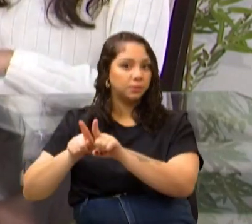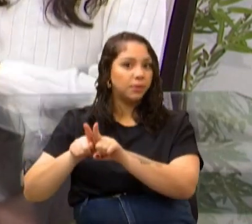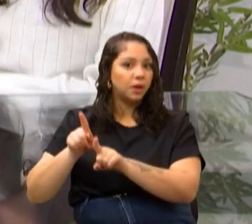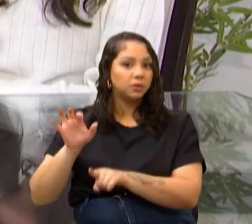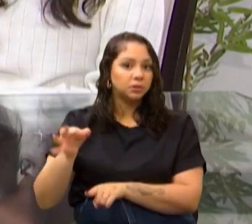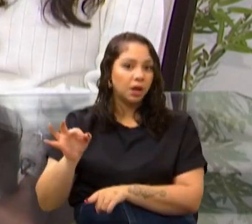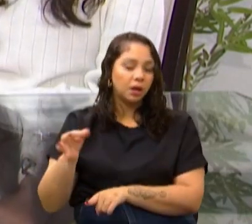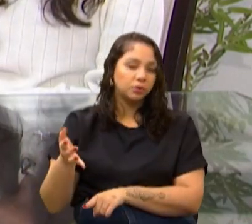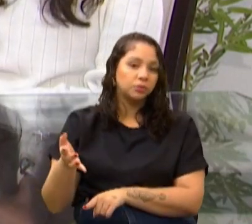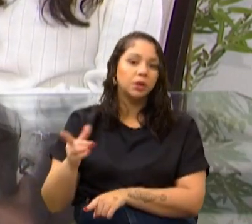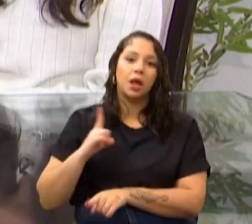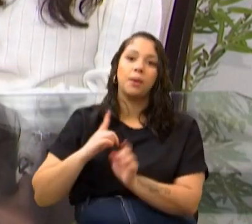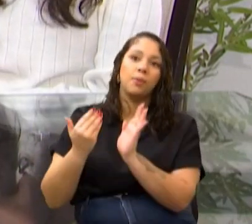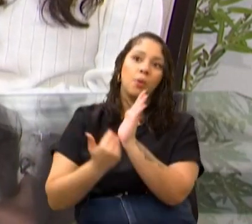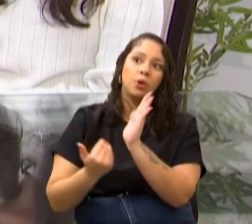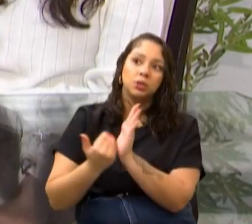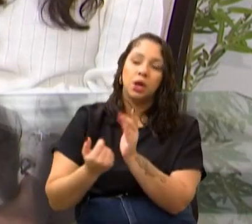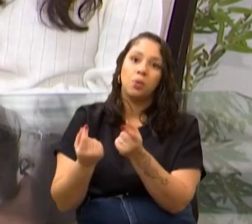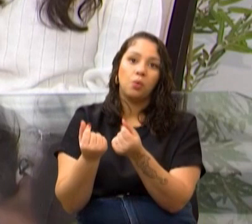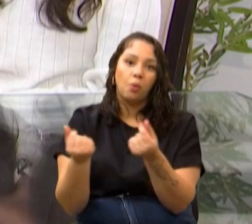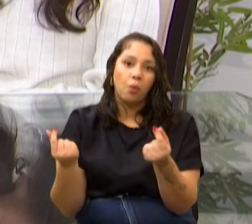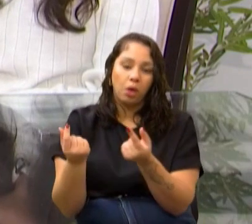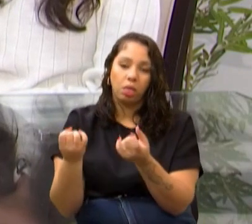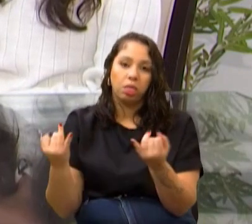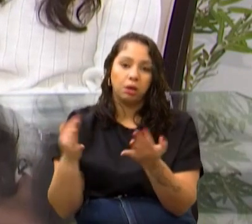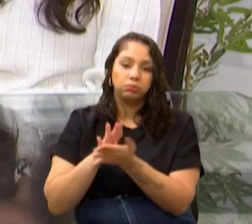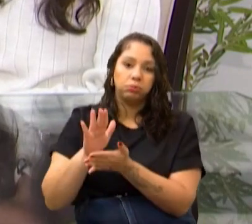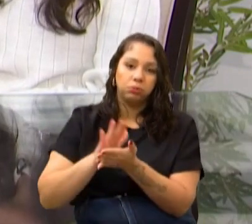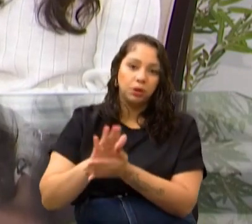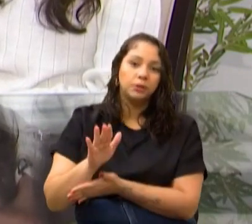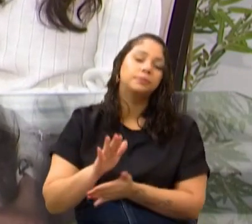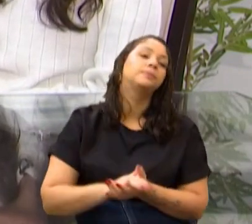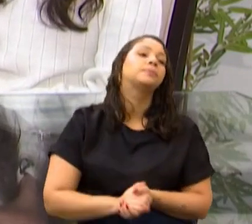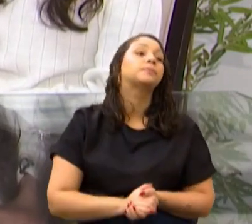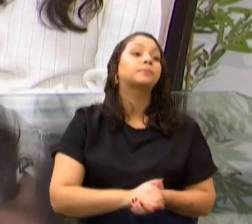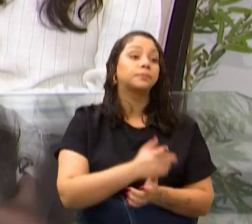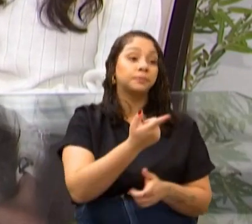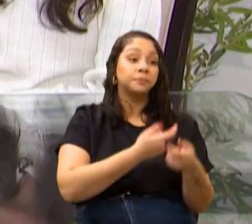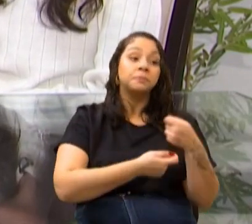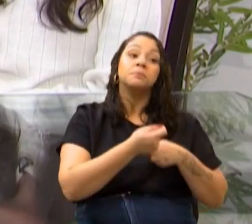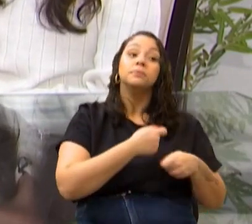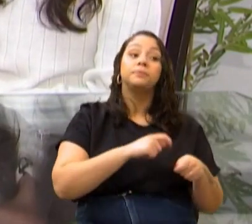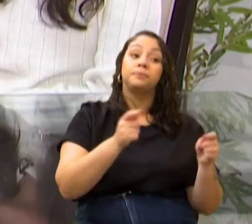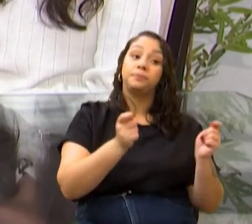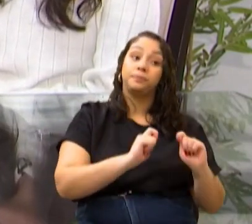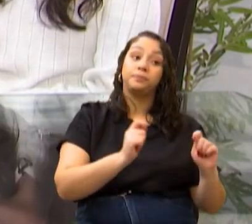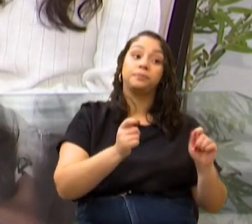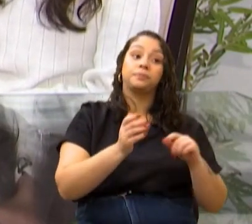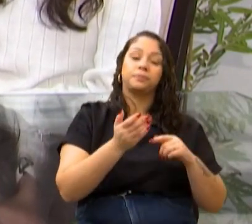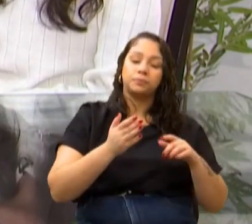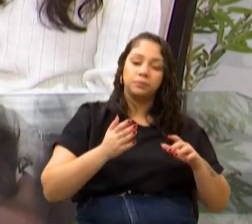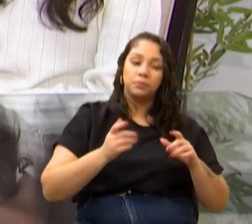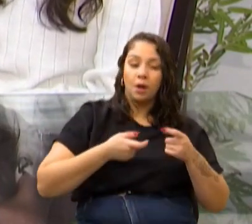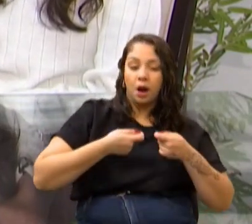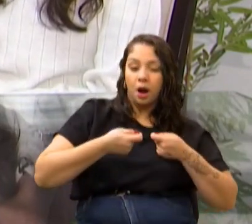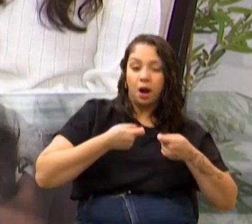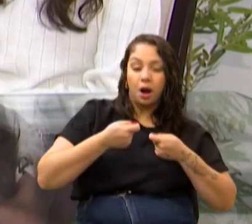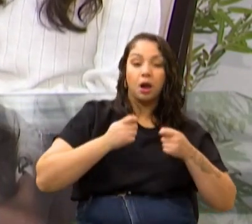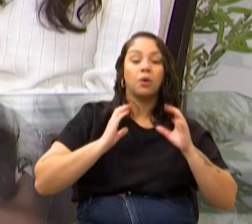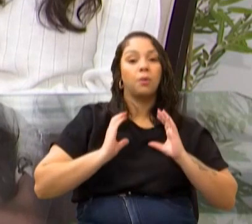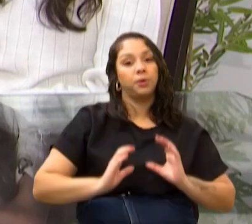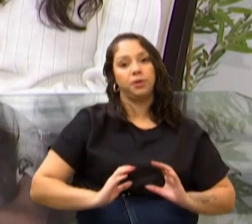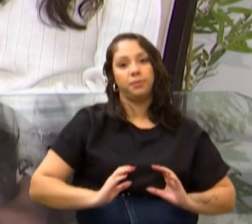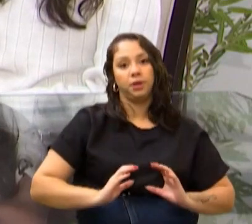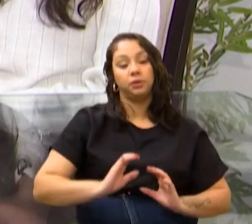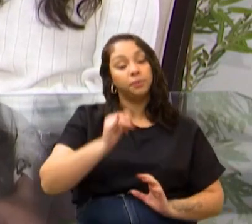cuidado nesse período, não é? Olha, a educação financeira, ela ajuda muito nessa questão do comportamento para evitar